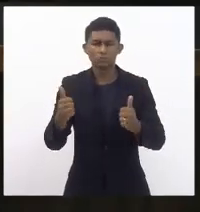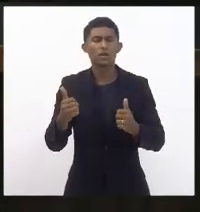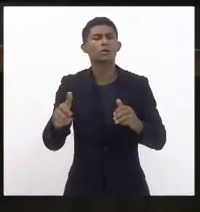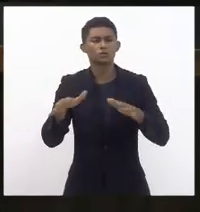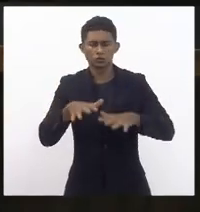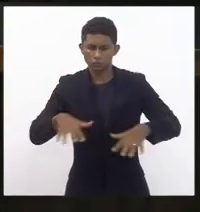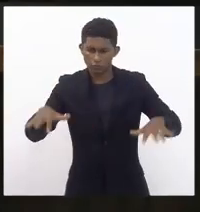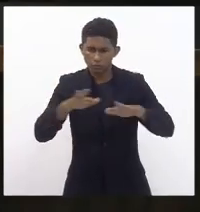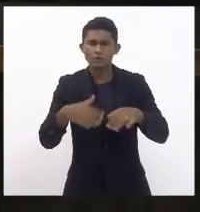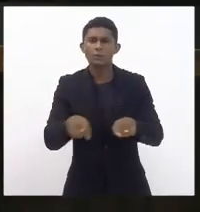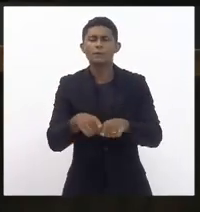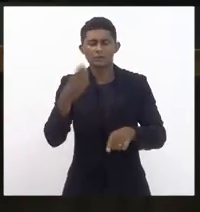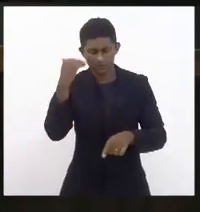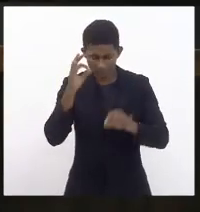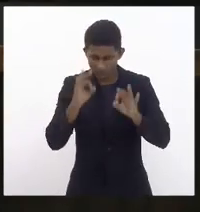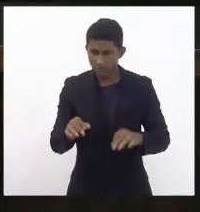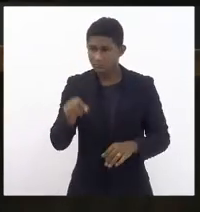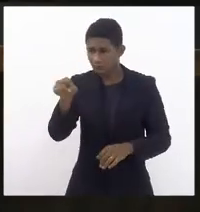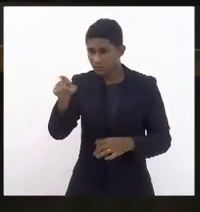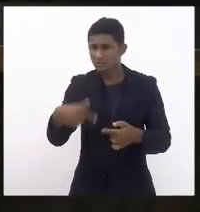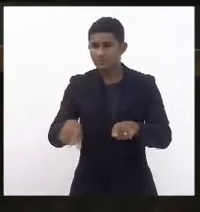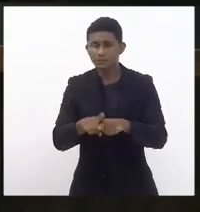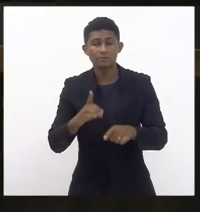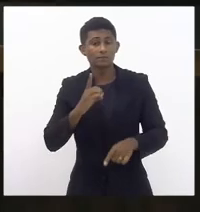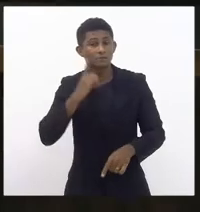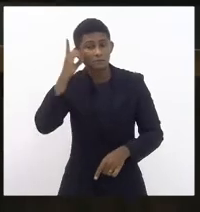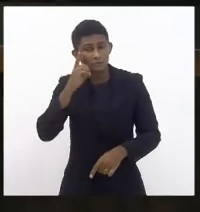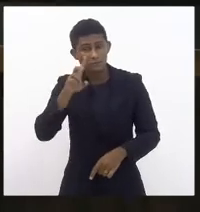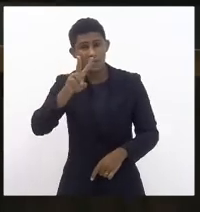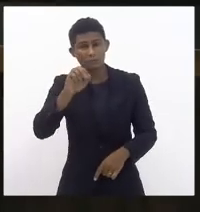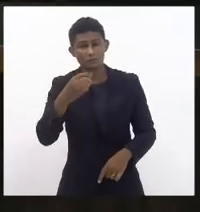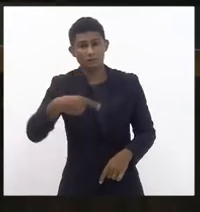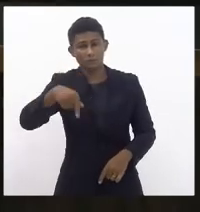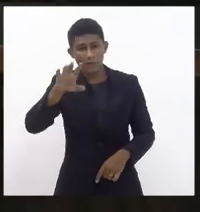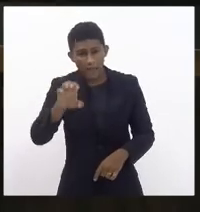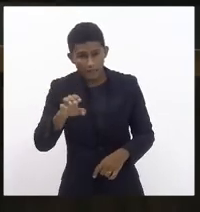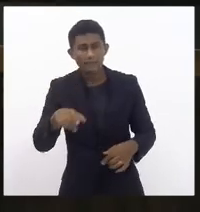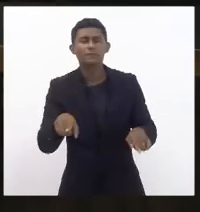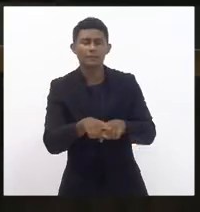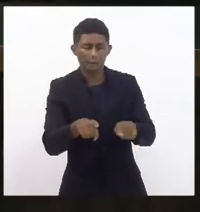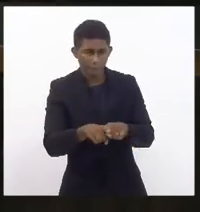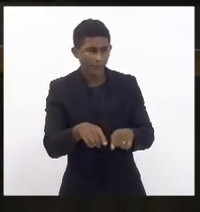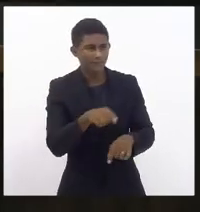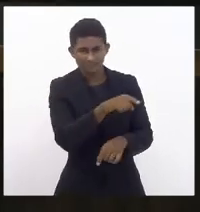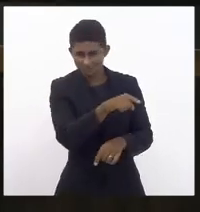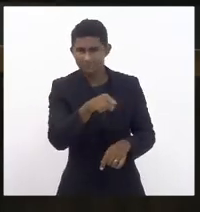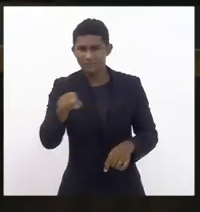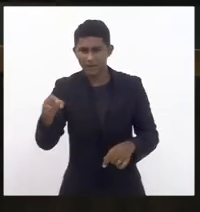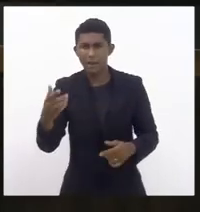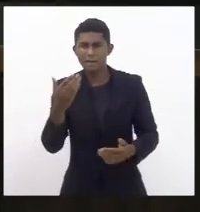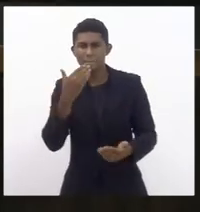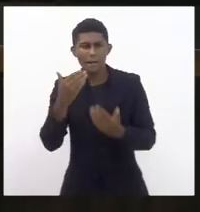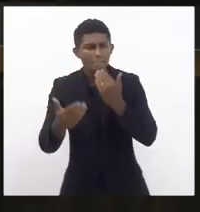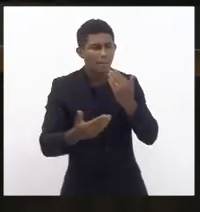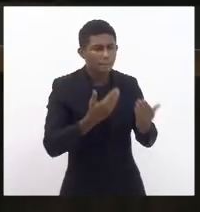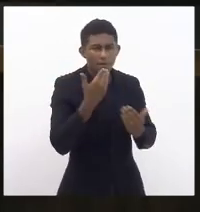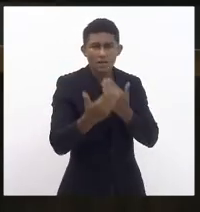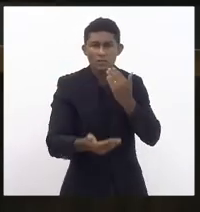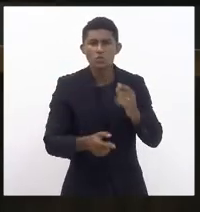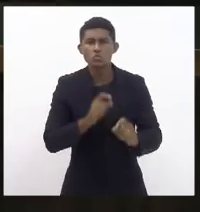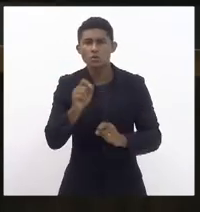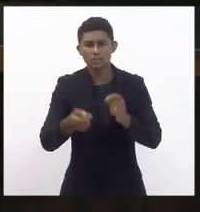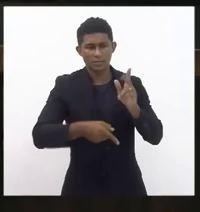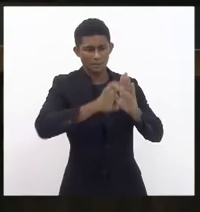tem certeza que vossa excelência' Deputado Valdete receberam as ações de classe que nos pedem para não oferecer